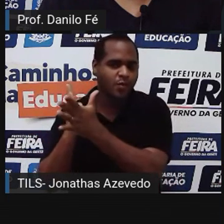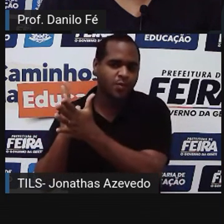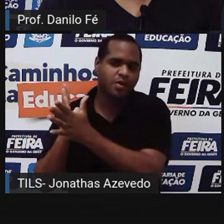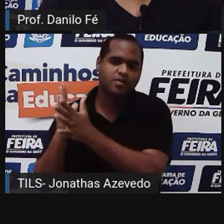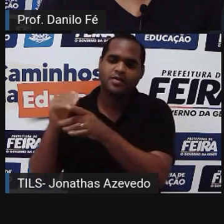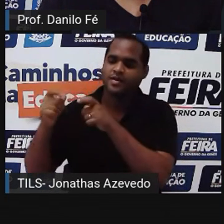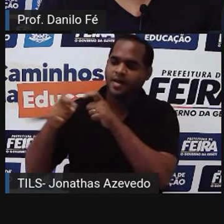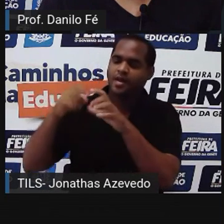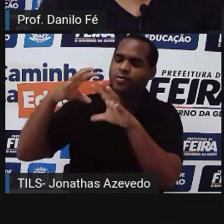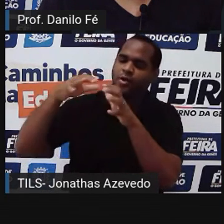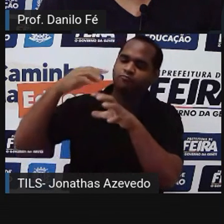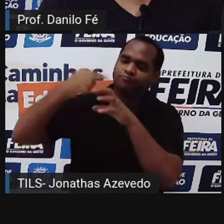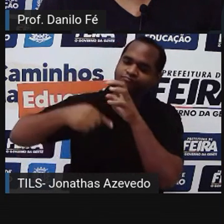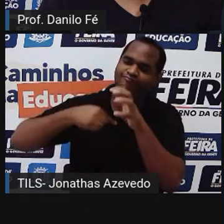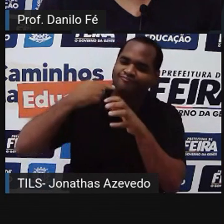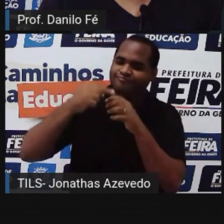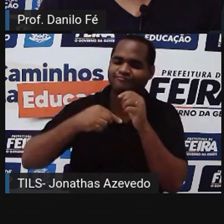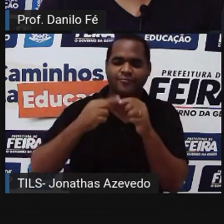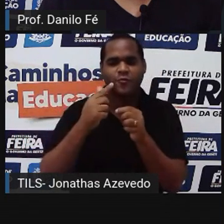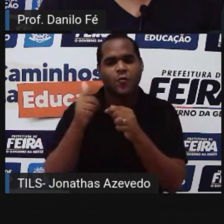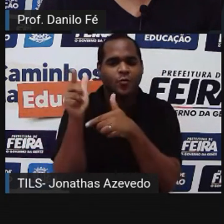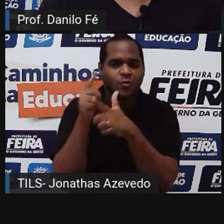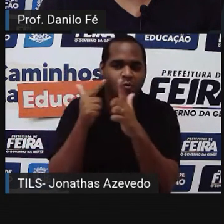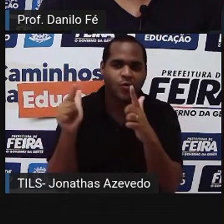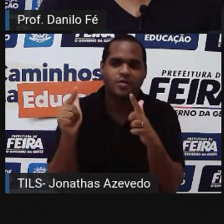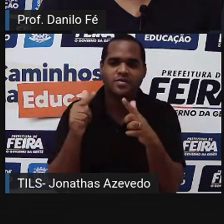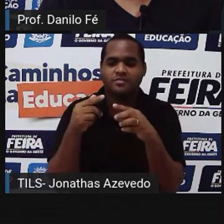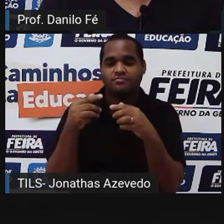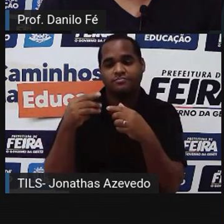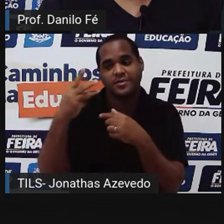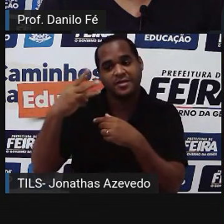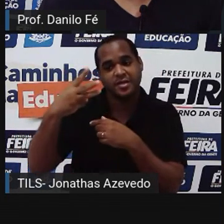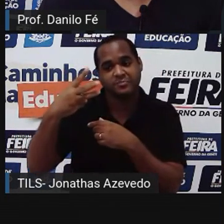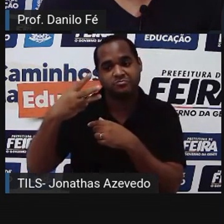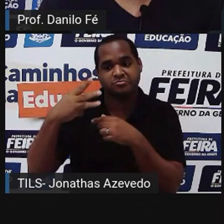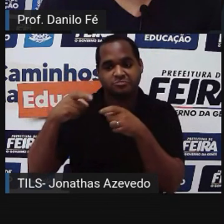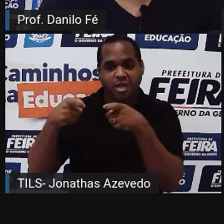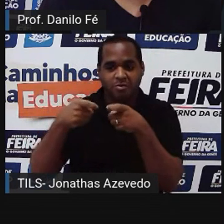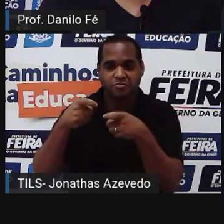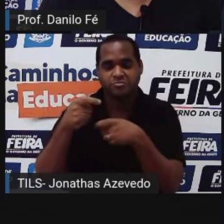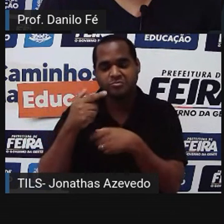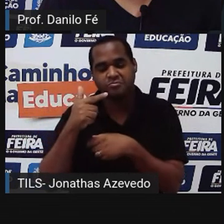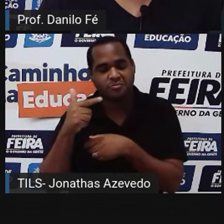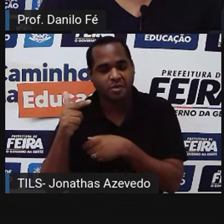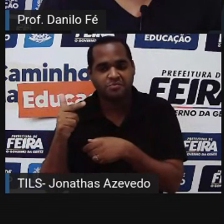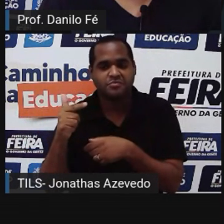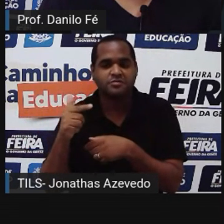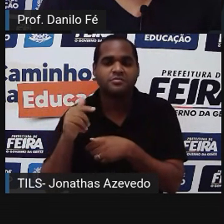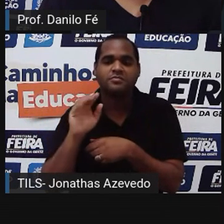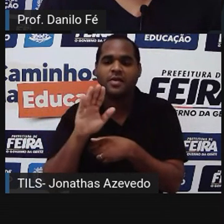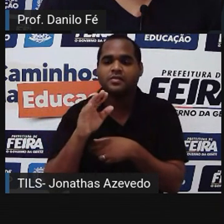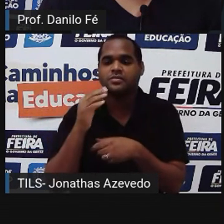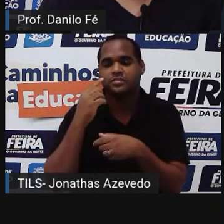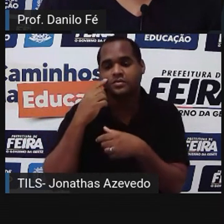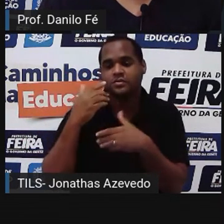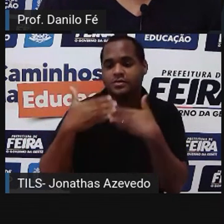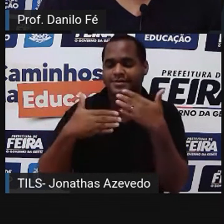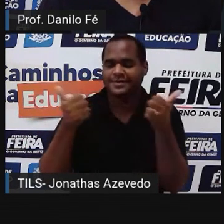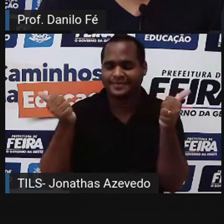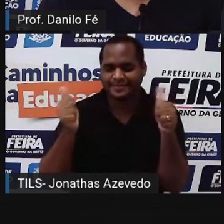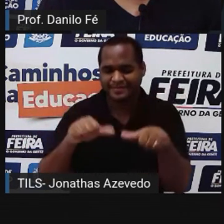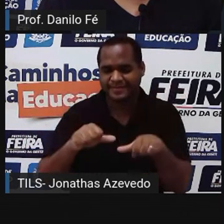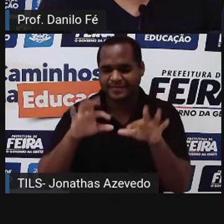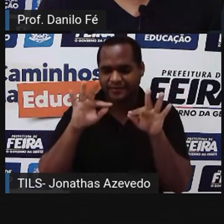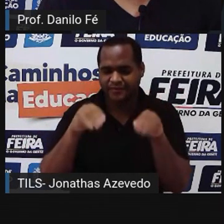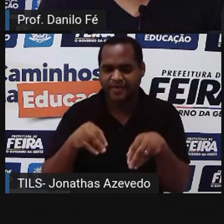menos. Depois dela não houve nada parecido, mas foi lamentável o seu